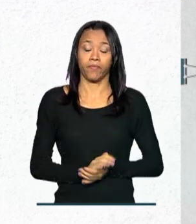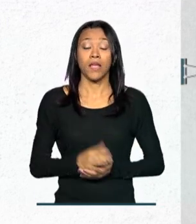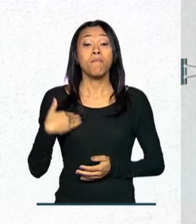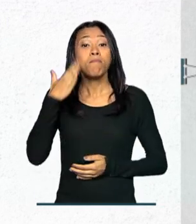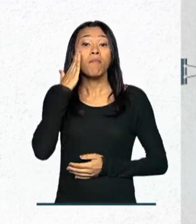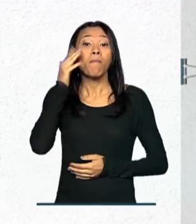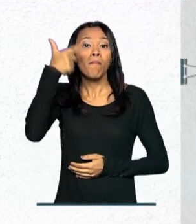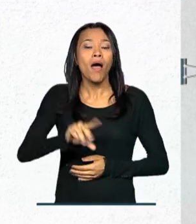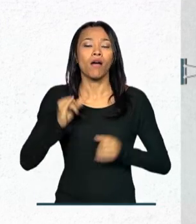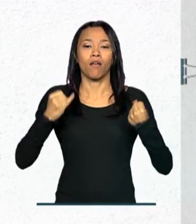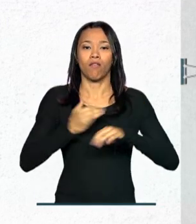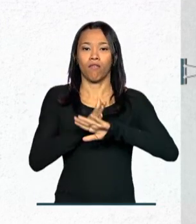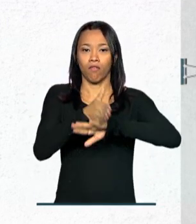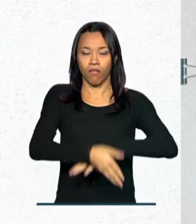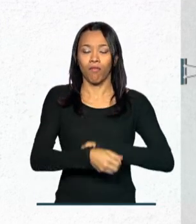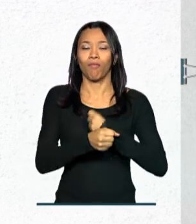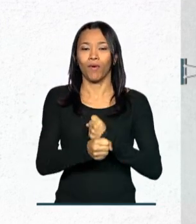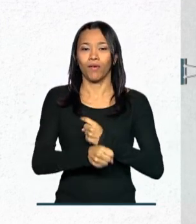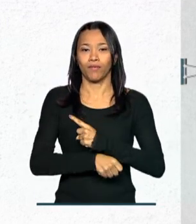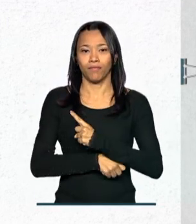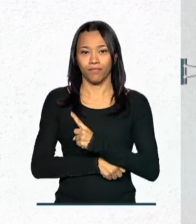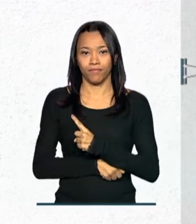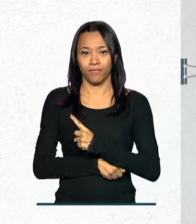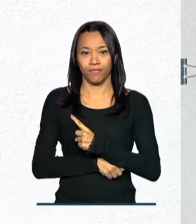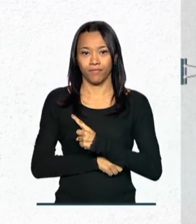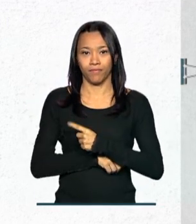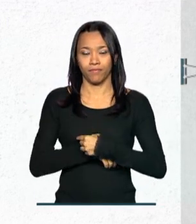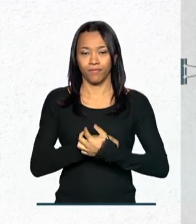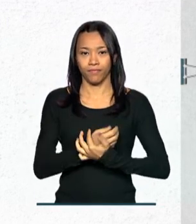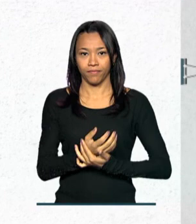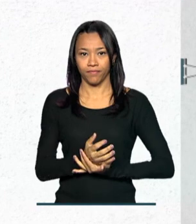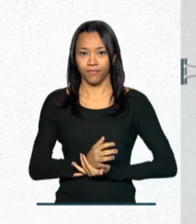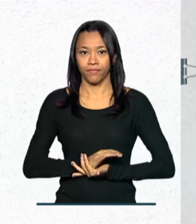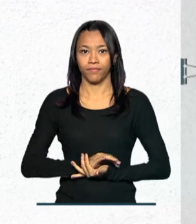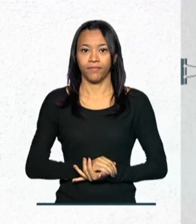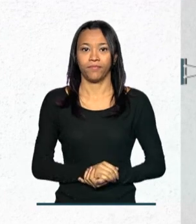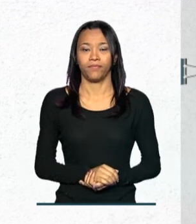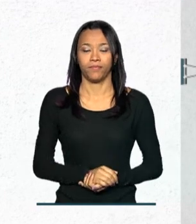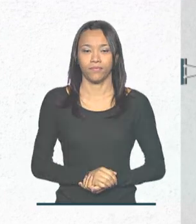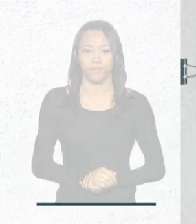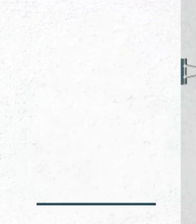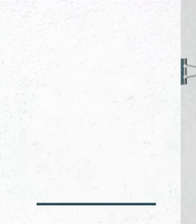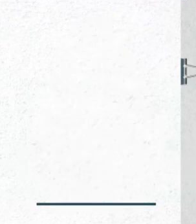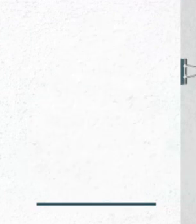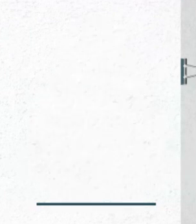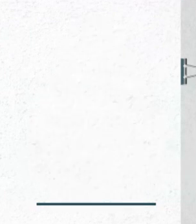Saiba mais em www.saude.gov.br.